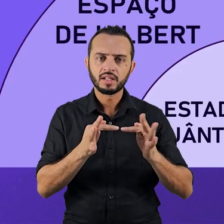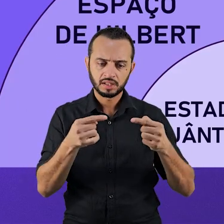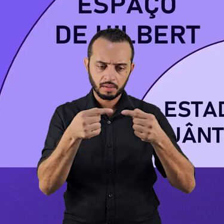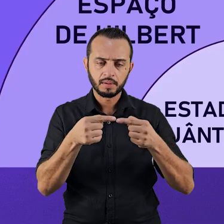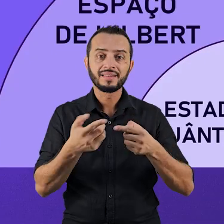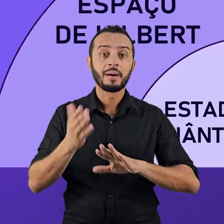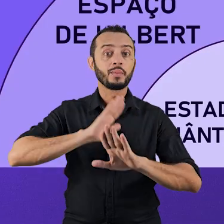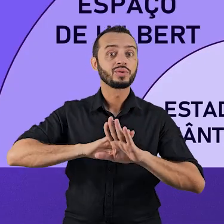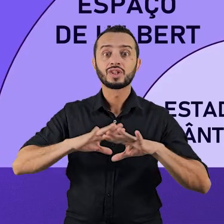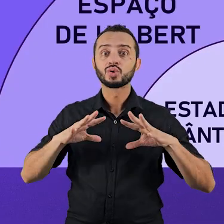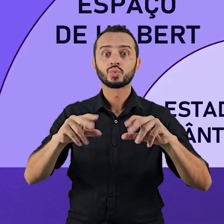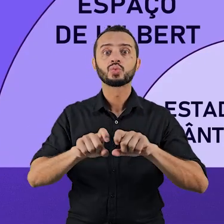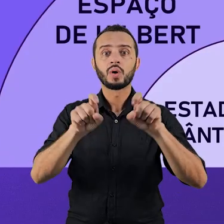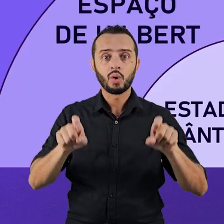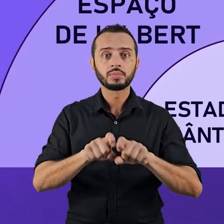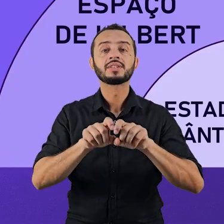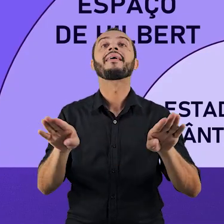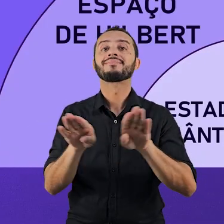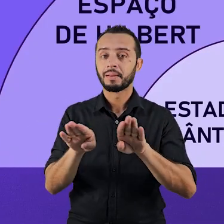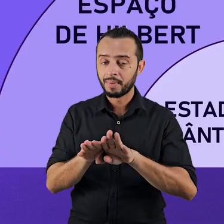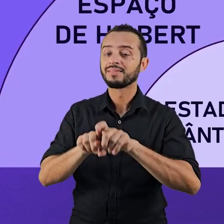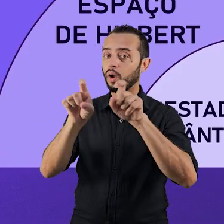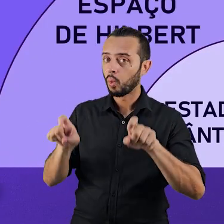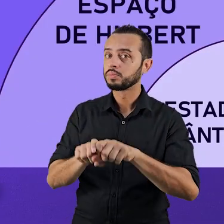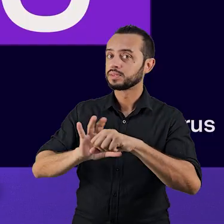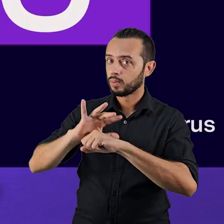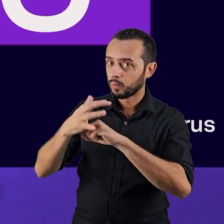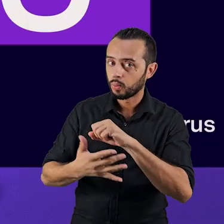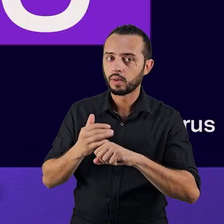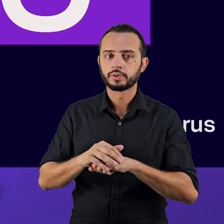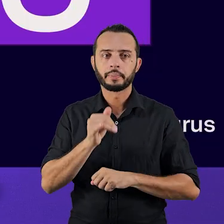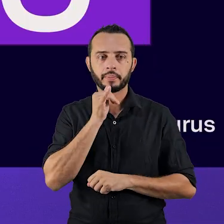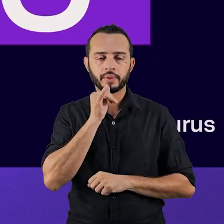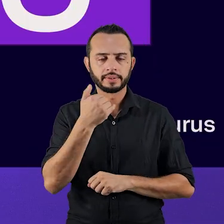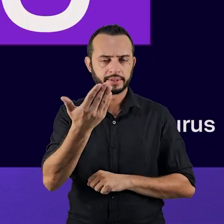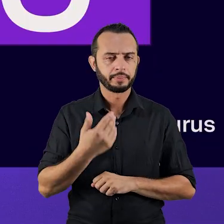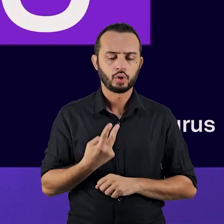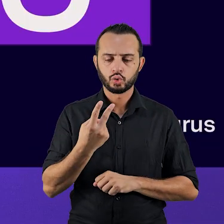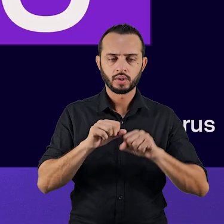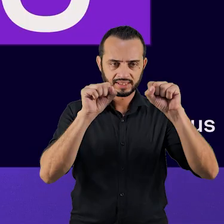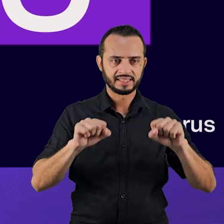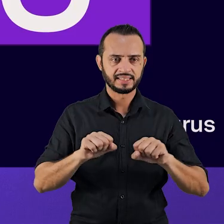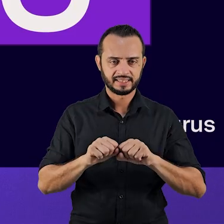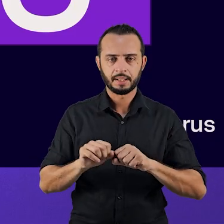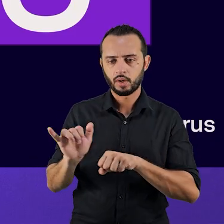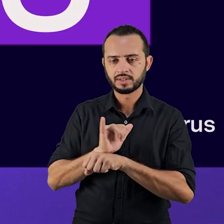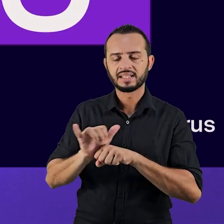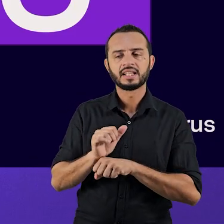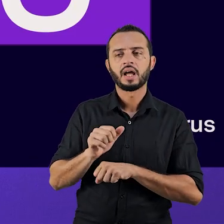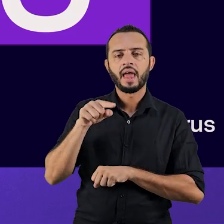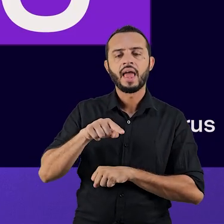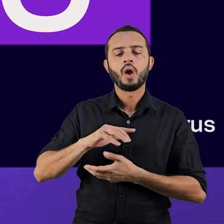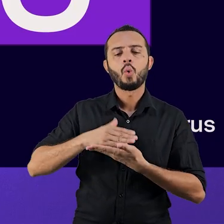toda a computação, inclusive da computação quântica. Tá? Por exemplo, vamos enxergar o meu sistema de 2 níveis como um dispositivo de